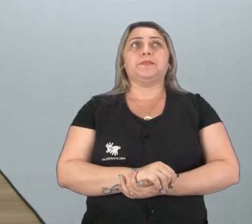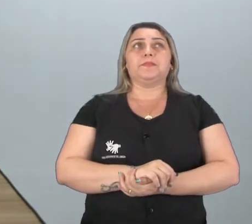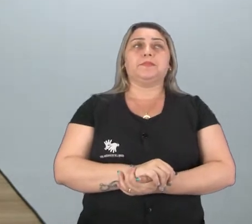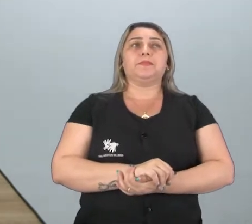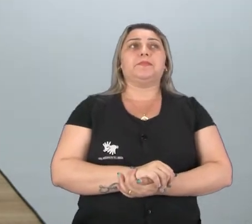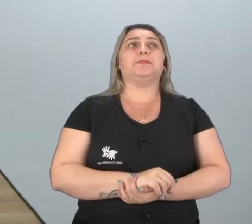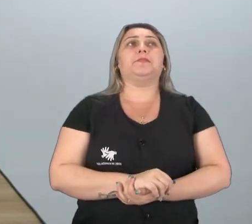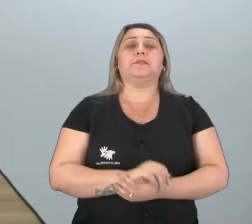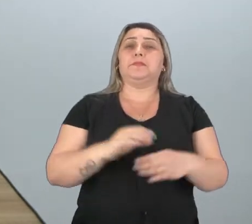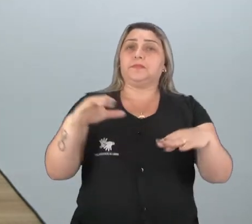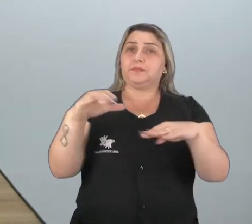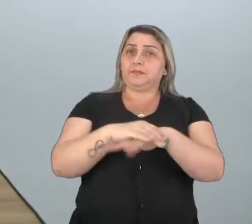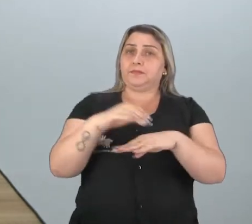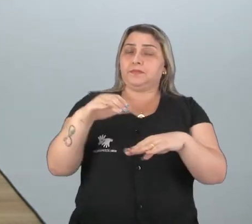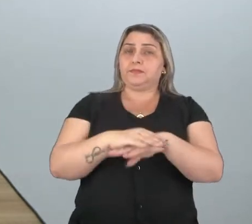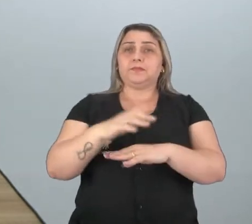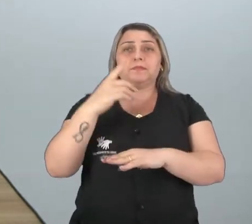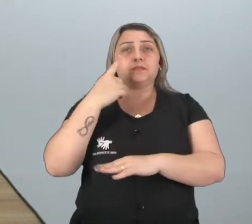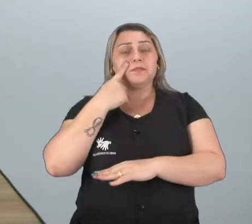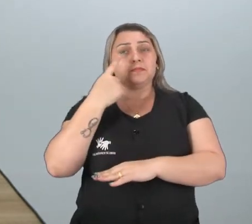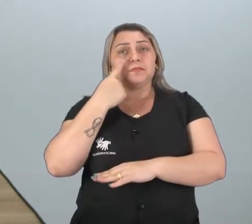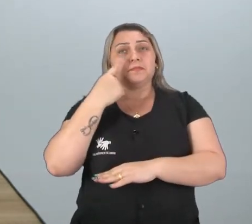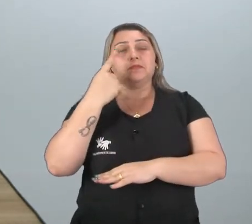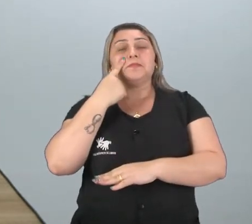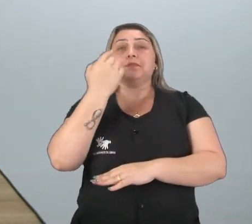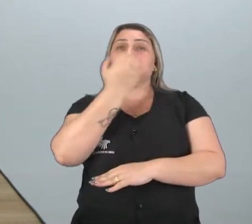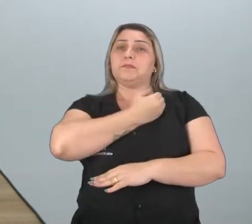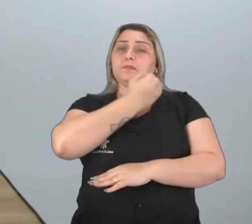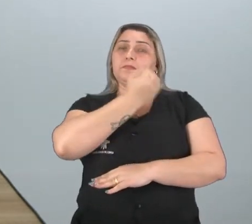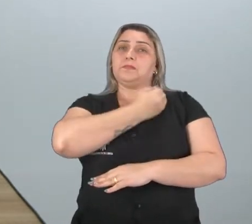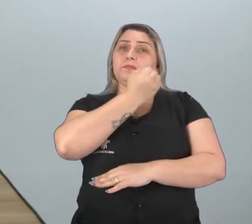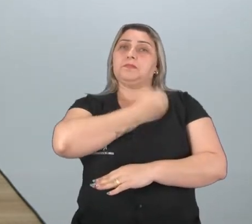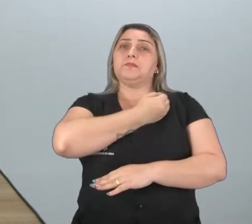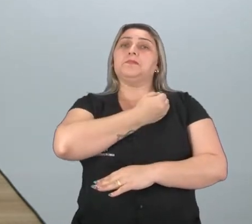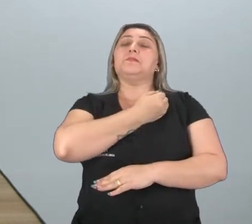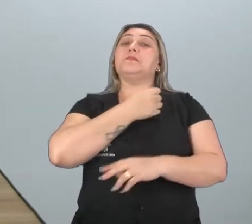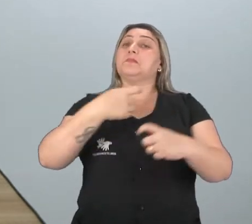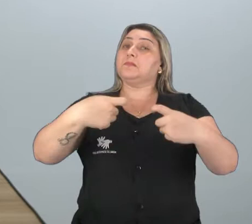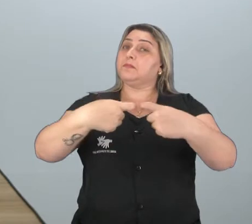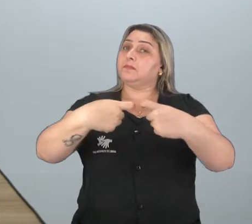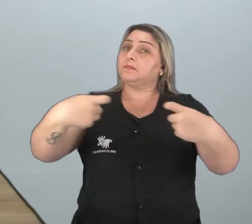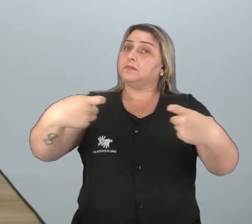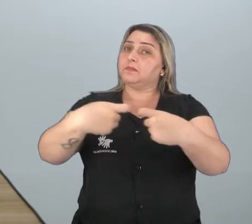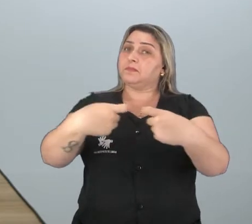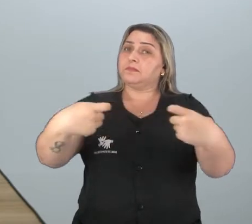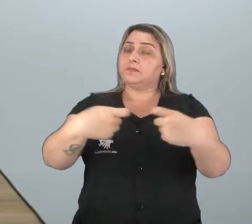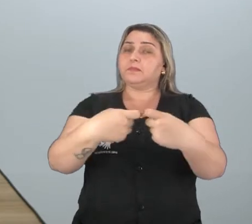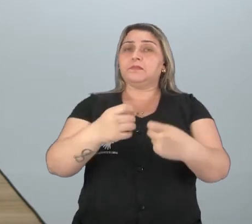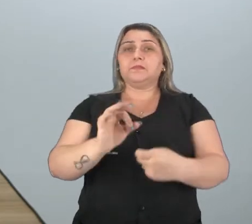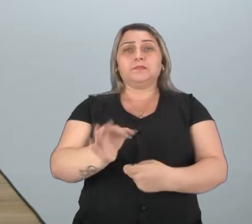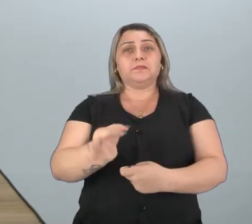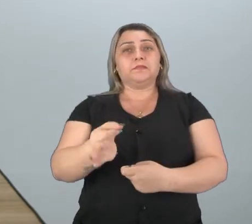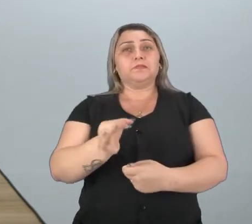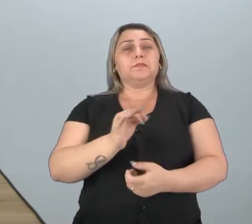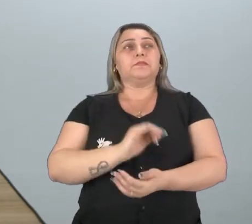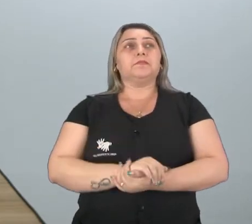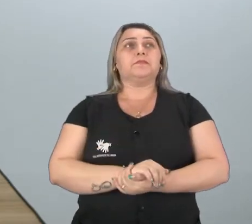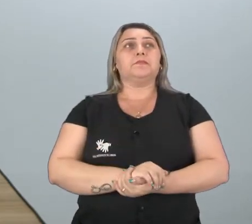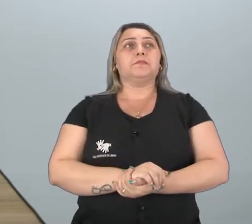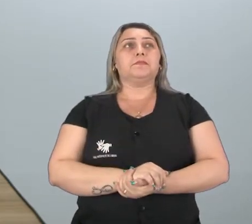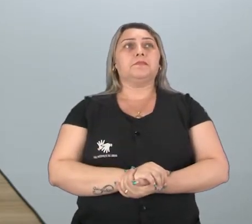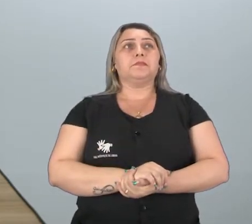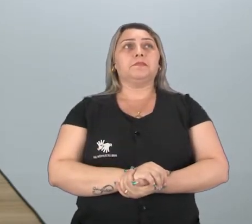Além dos calçados, nós também vimos que os números aparecem nas meias, certo? Essa